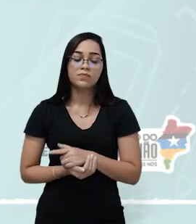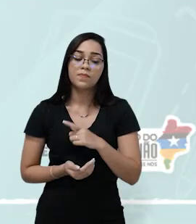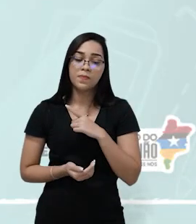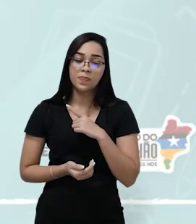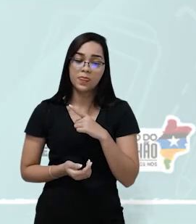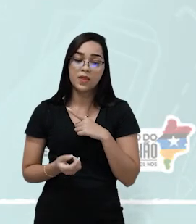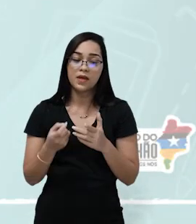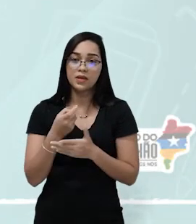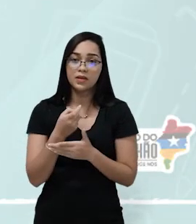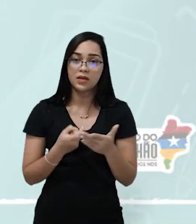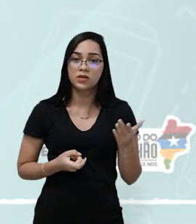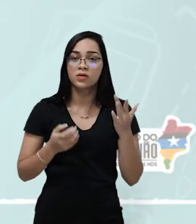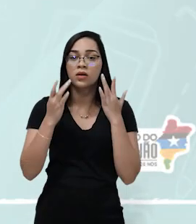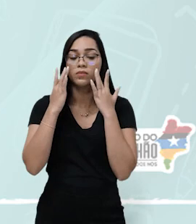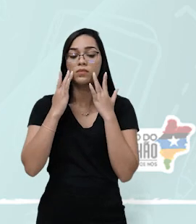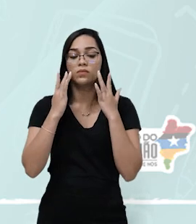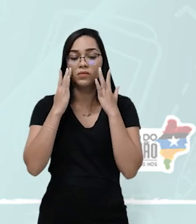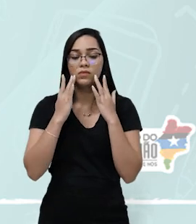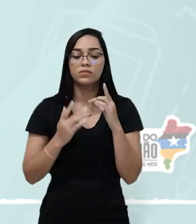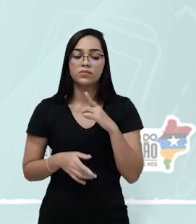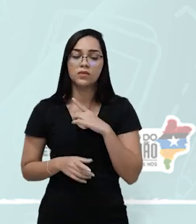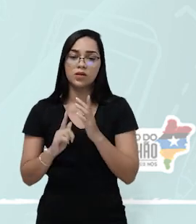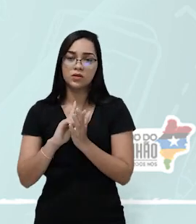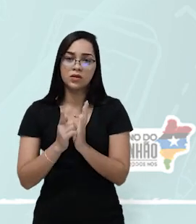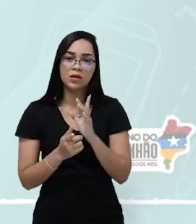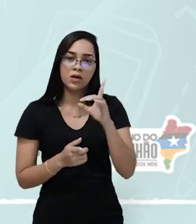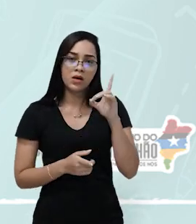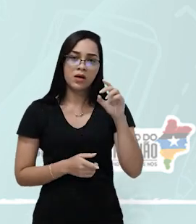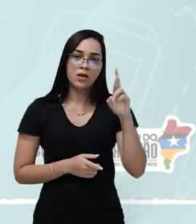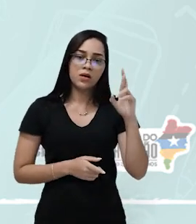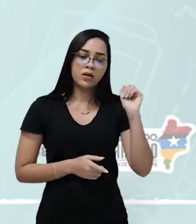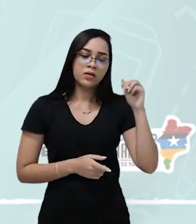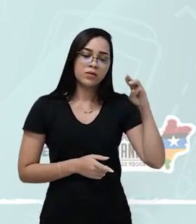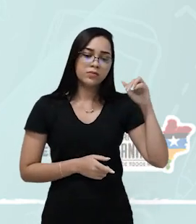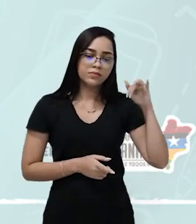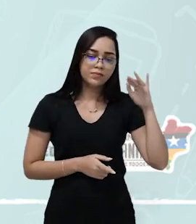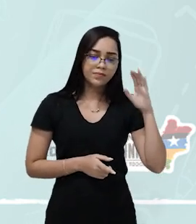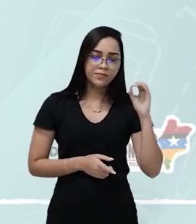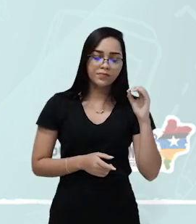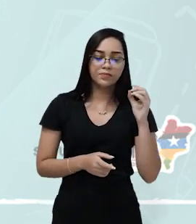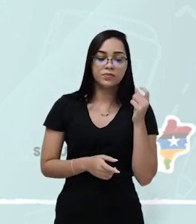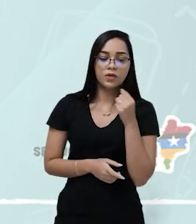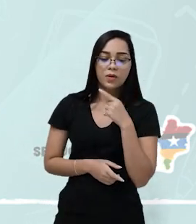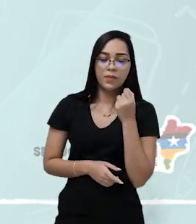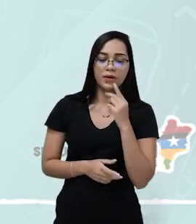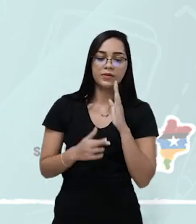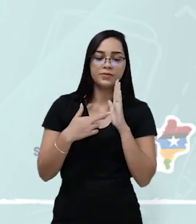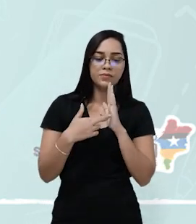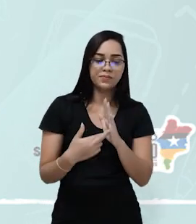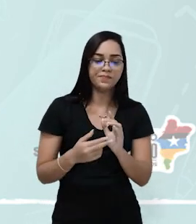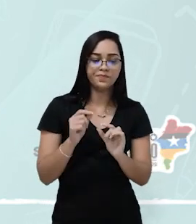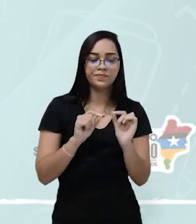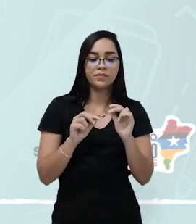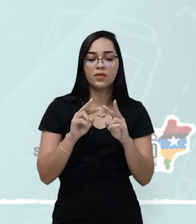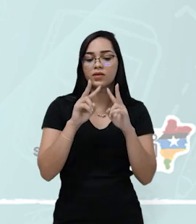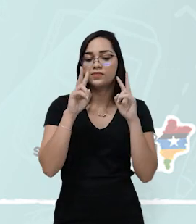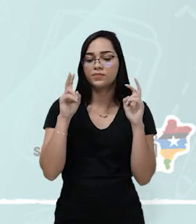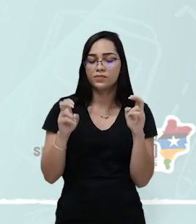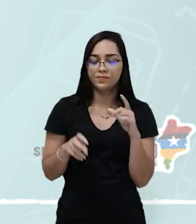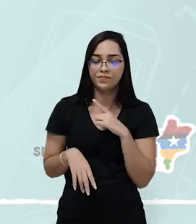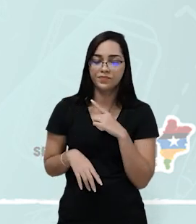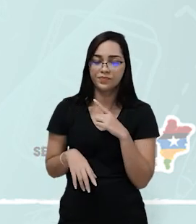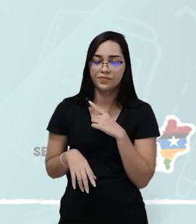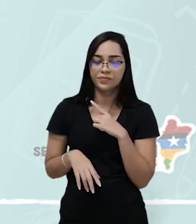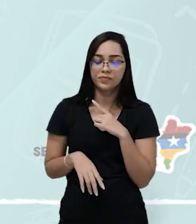Texto teatral ainda é um gênero dramático, tais como comédias, representações nas quais a temática